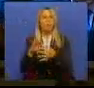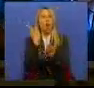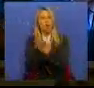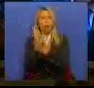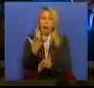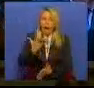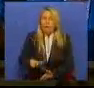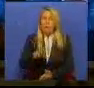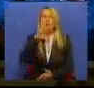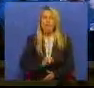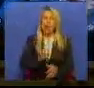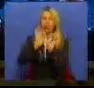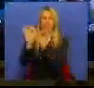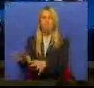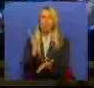querem para os seus filhos.